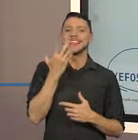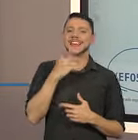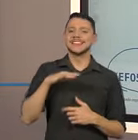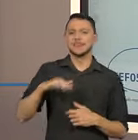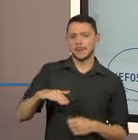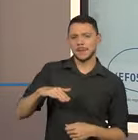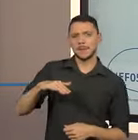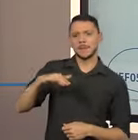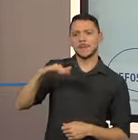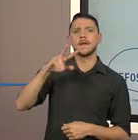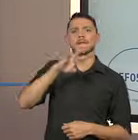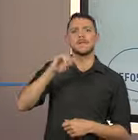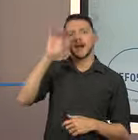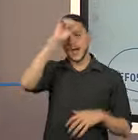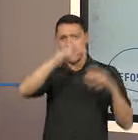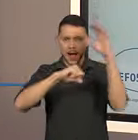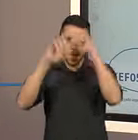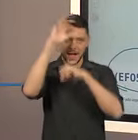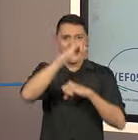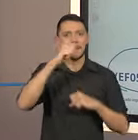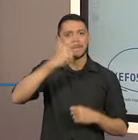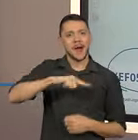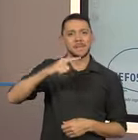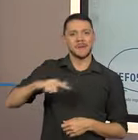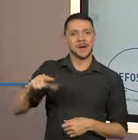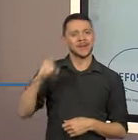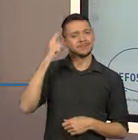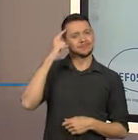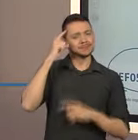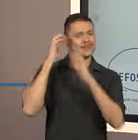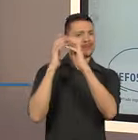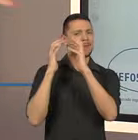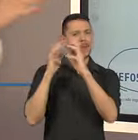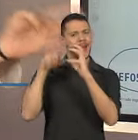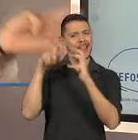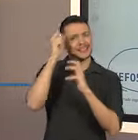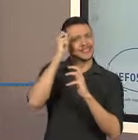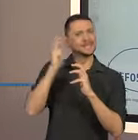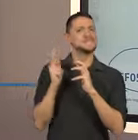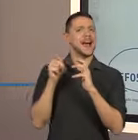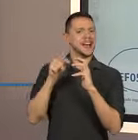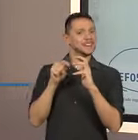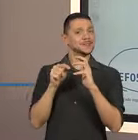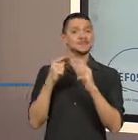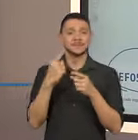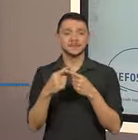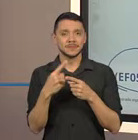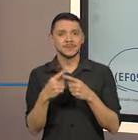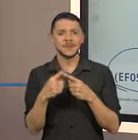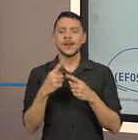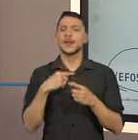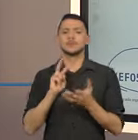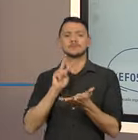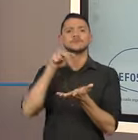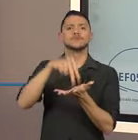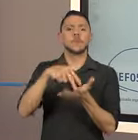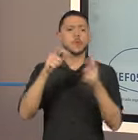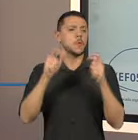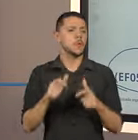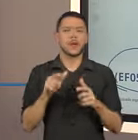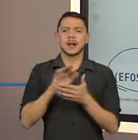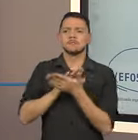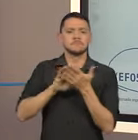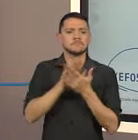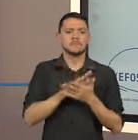se aprimorando. E o nosso cérebro ele é espertinho. Se você, por exemplo, for parar num lugar que você nunca imaginou na vida, tiver alimentos